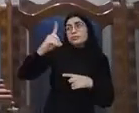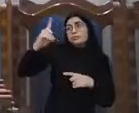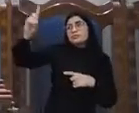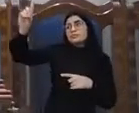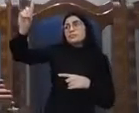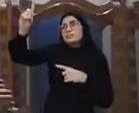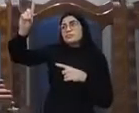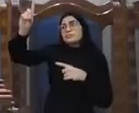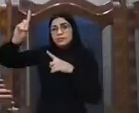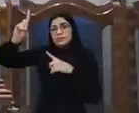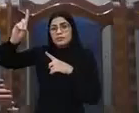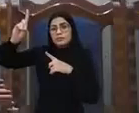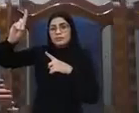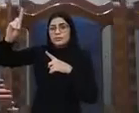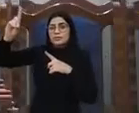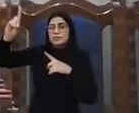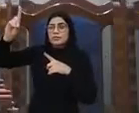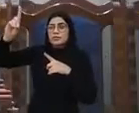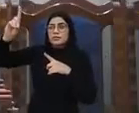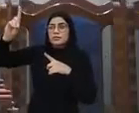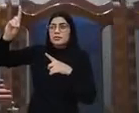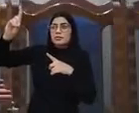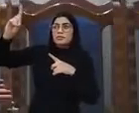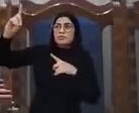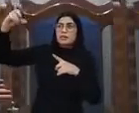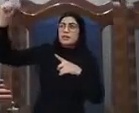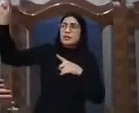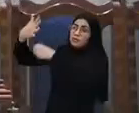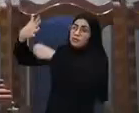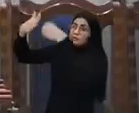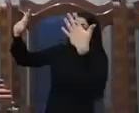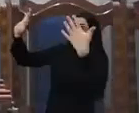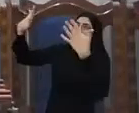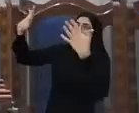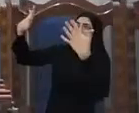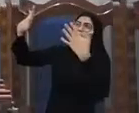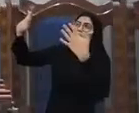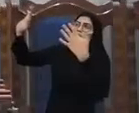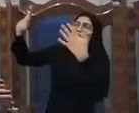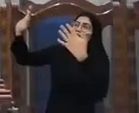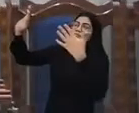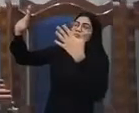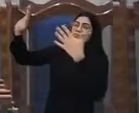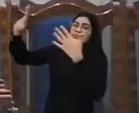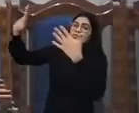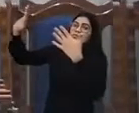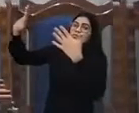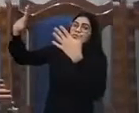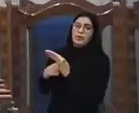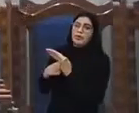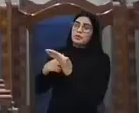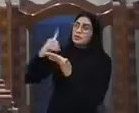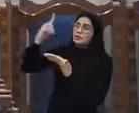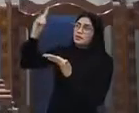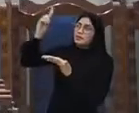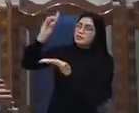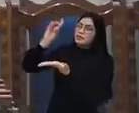Deus tem se revelado para nós e tem provado que Ele existe e que Ele é um Deus